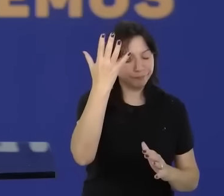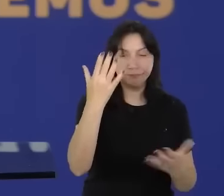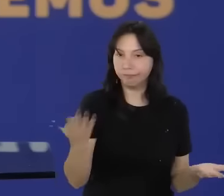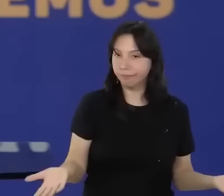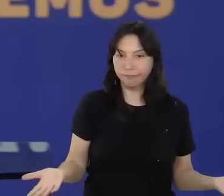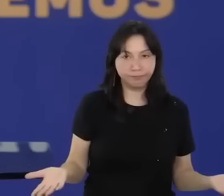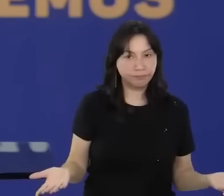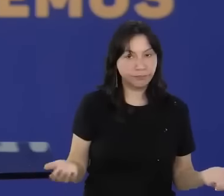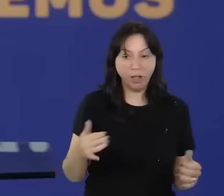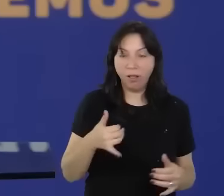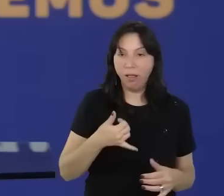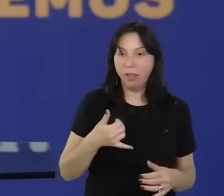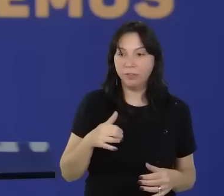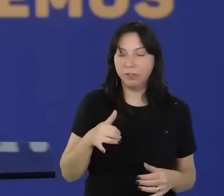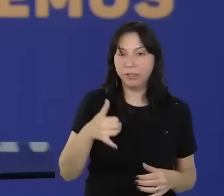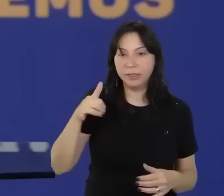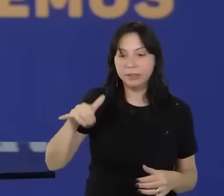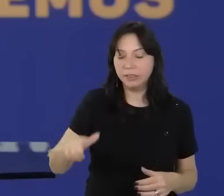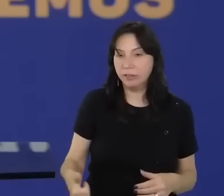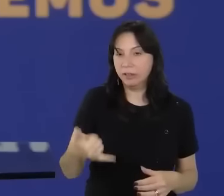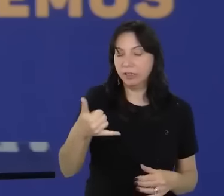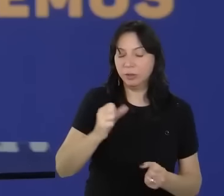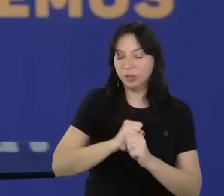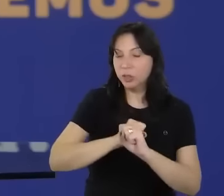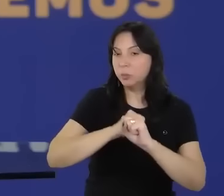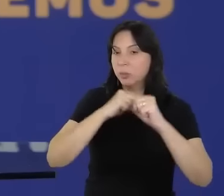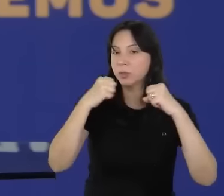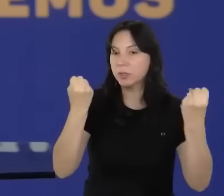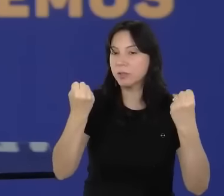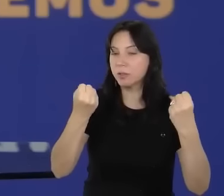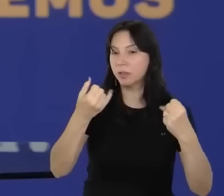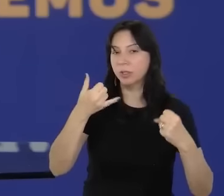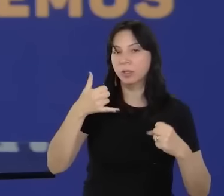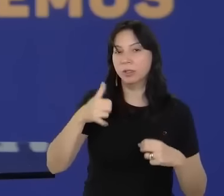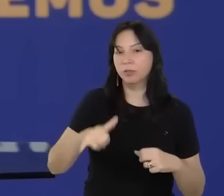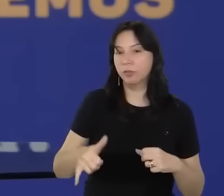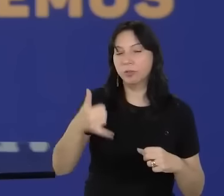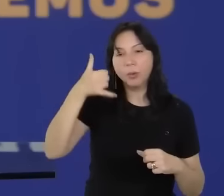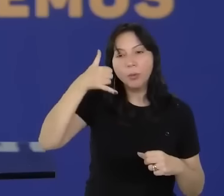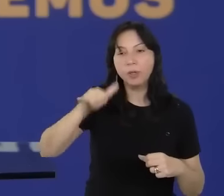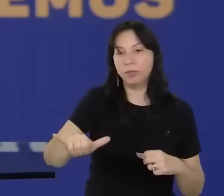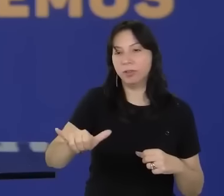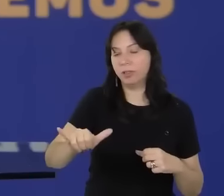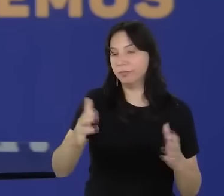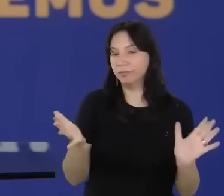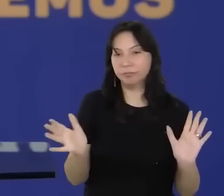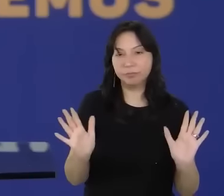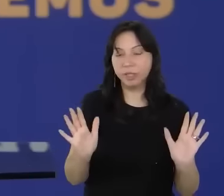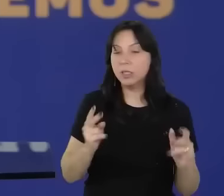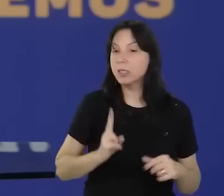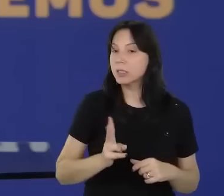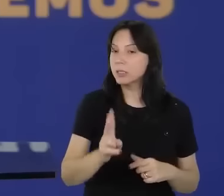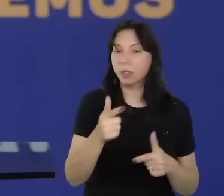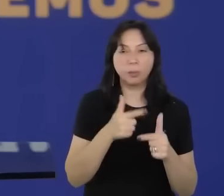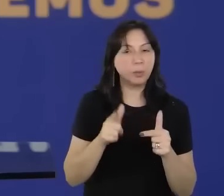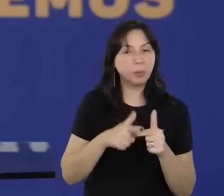quem de nós nunca passou por uma tempestade Quem de nós vive num berço